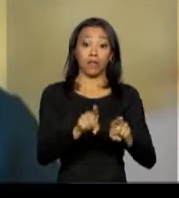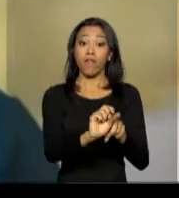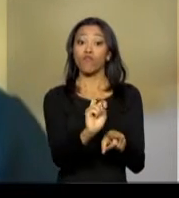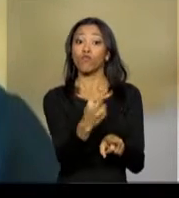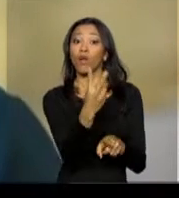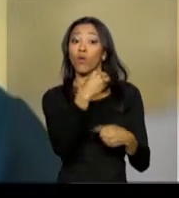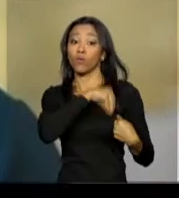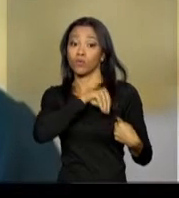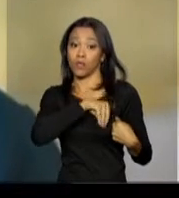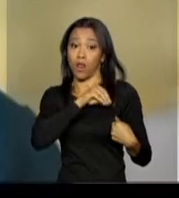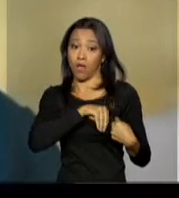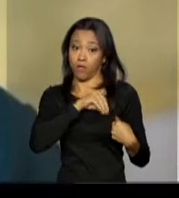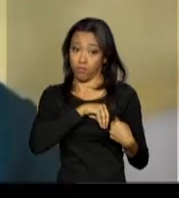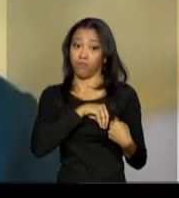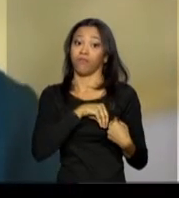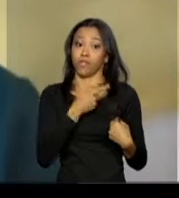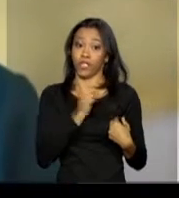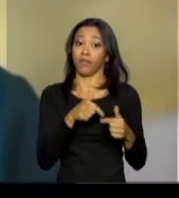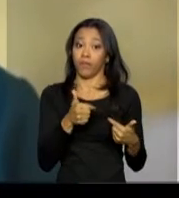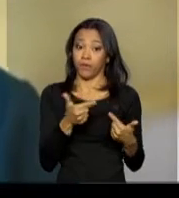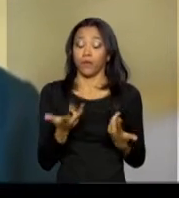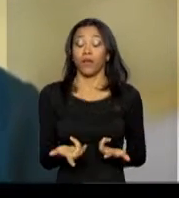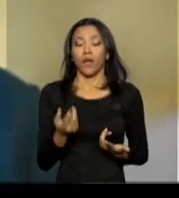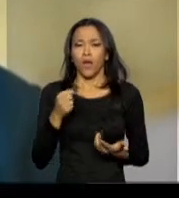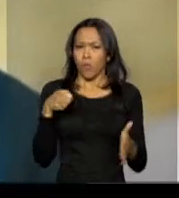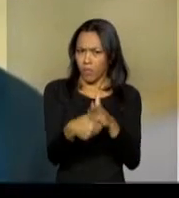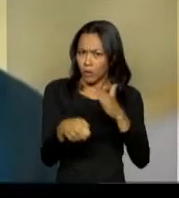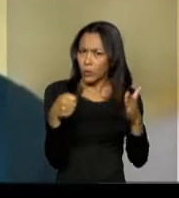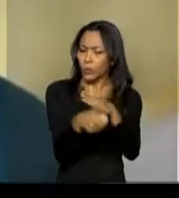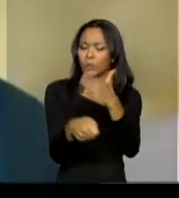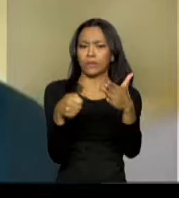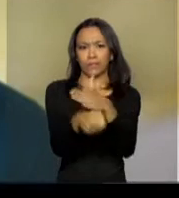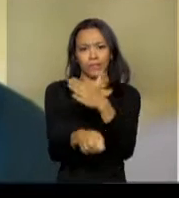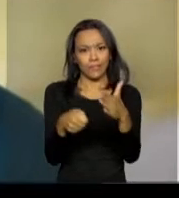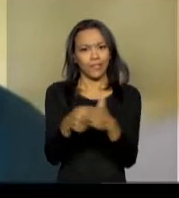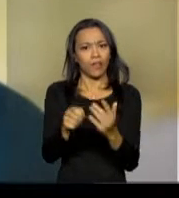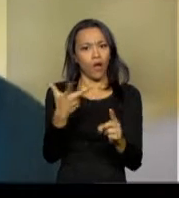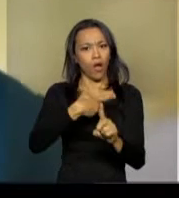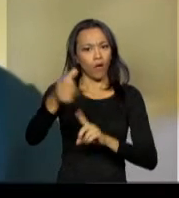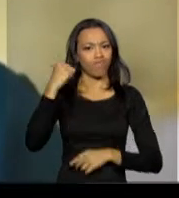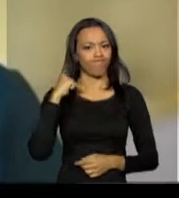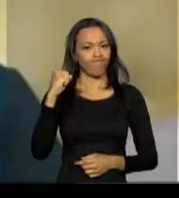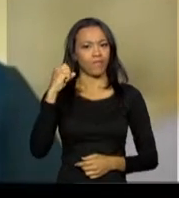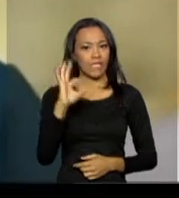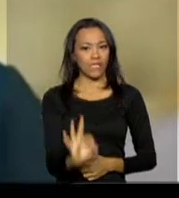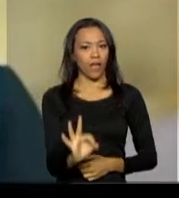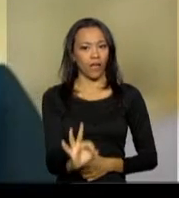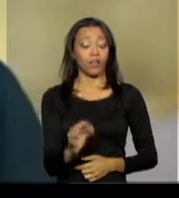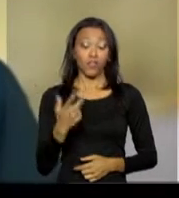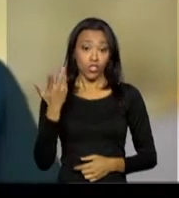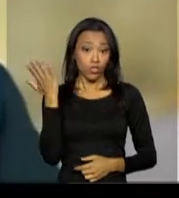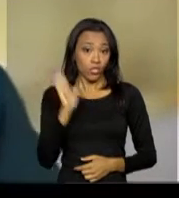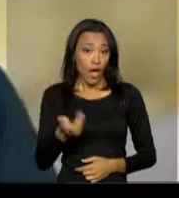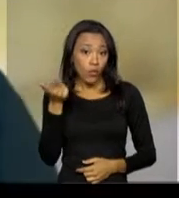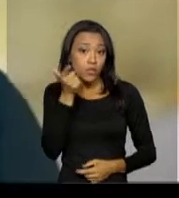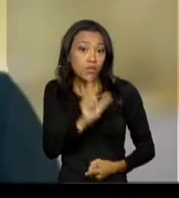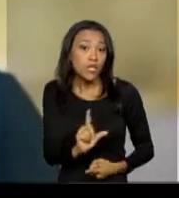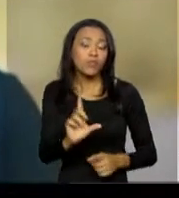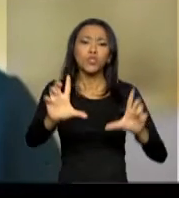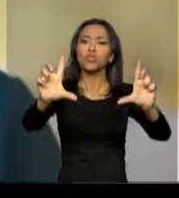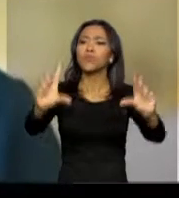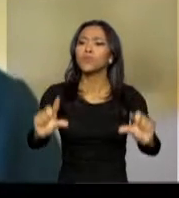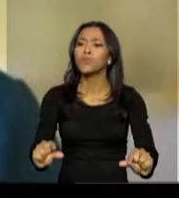valorização do salário do trabalhador. Uma luta plenamente vitoriosa, pois alcançamos o menor índice